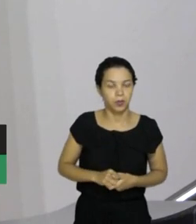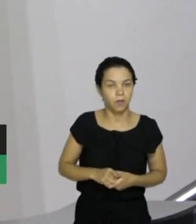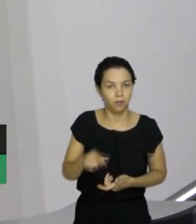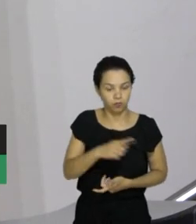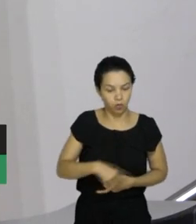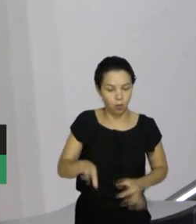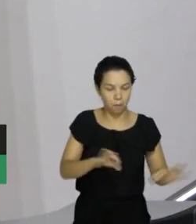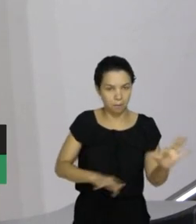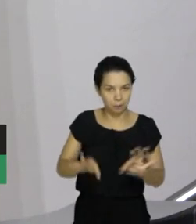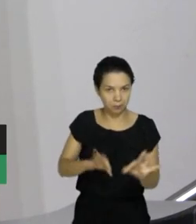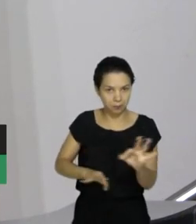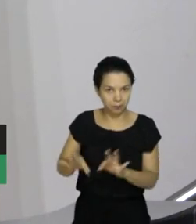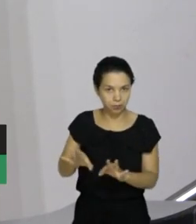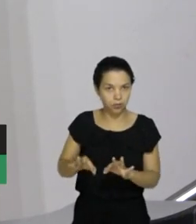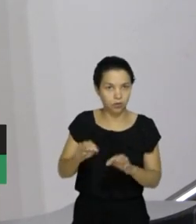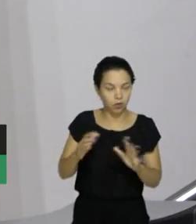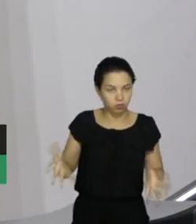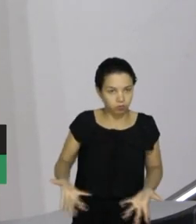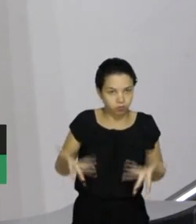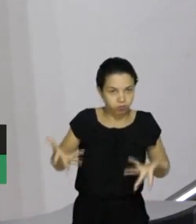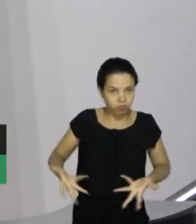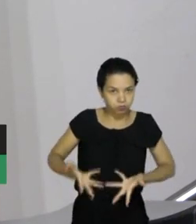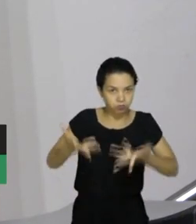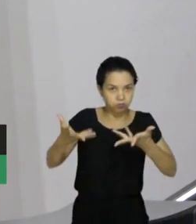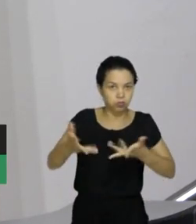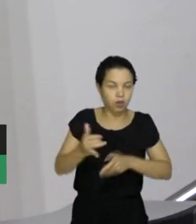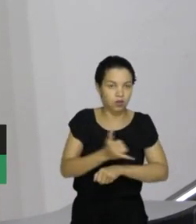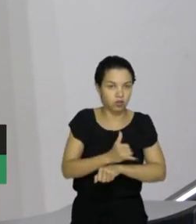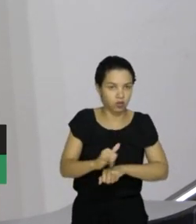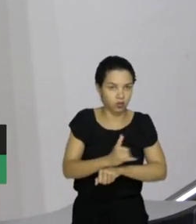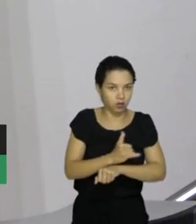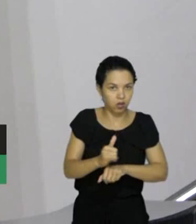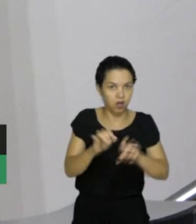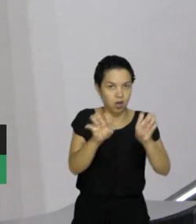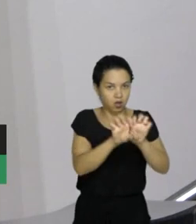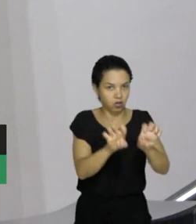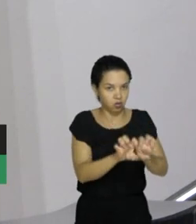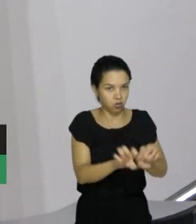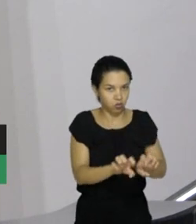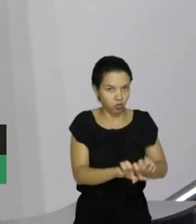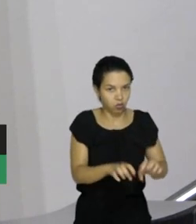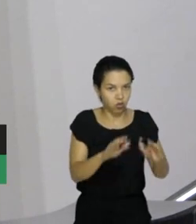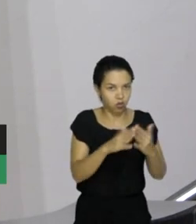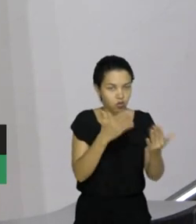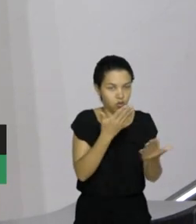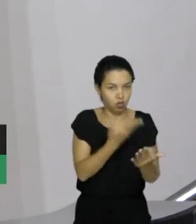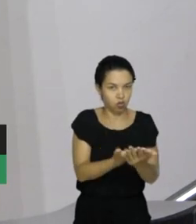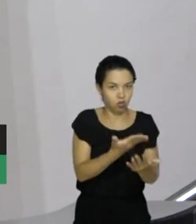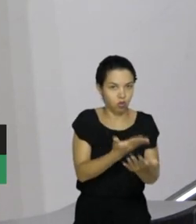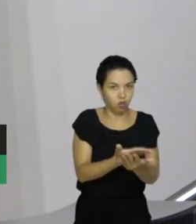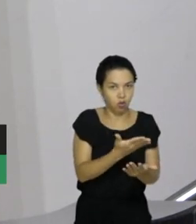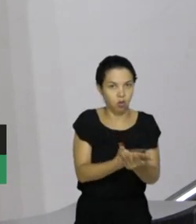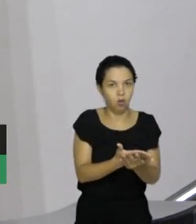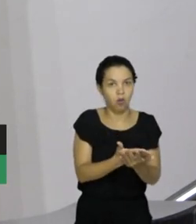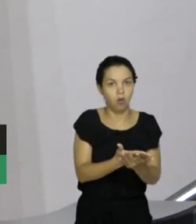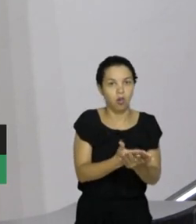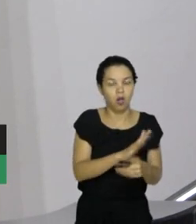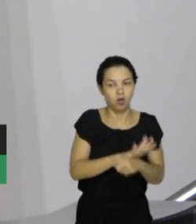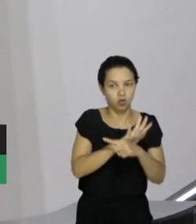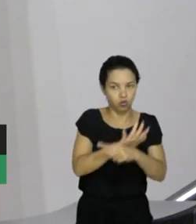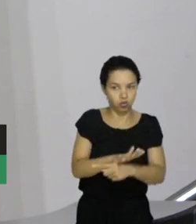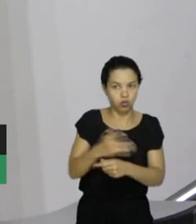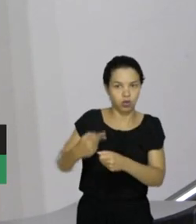intensificar a estratégia de colocar a estrutura da escola a serviço das nossas regiões e dos nossos